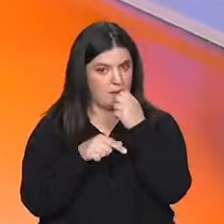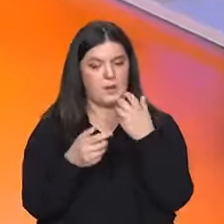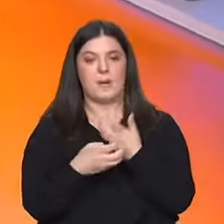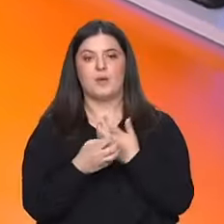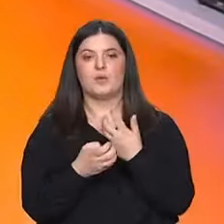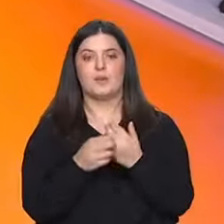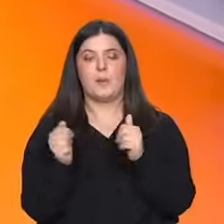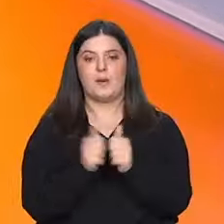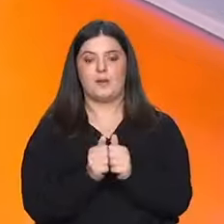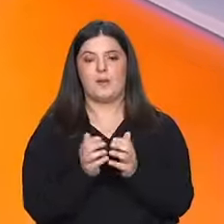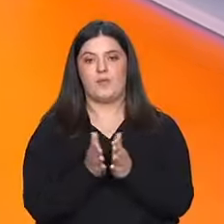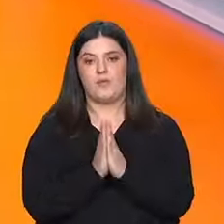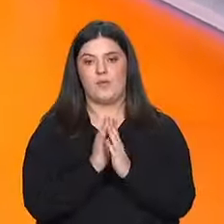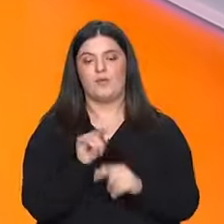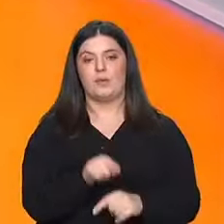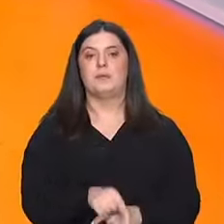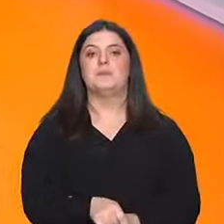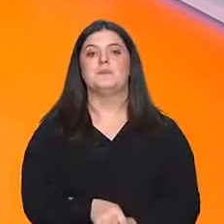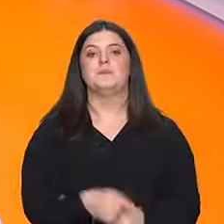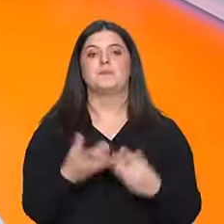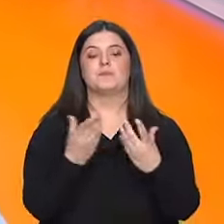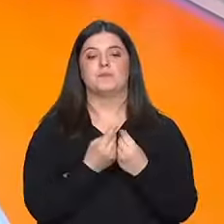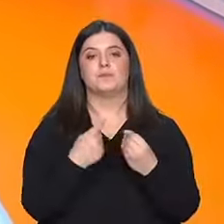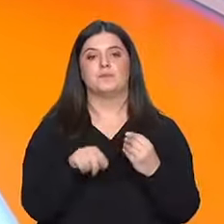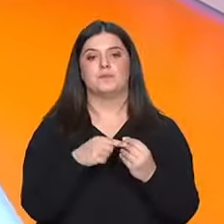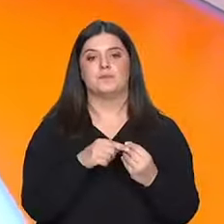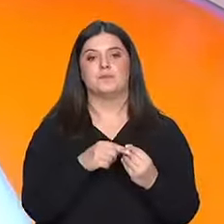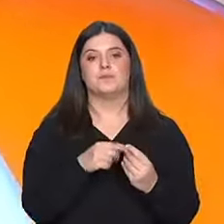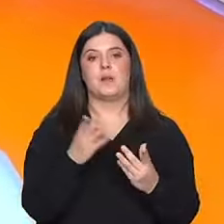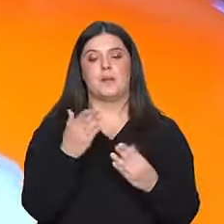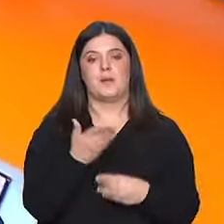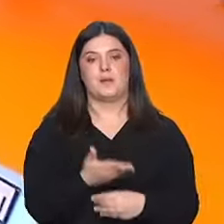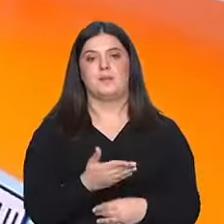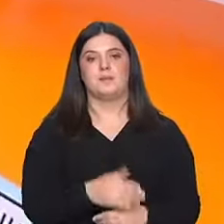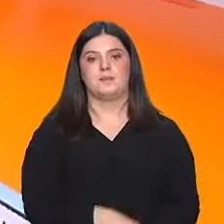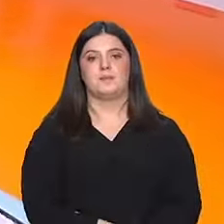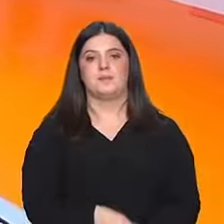Façam-nos companhia, por favor. Podem juntar-se a nós, Luizinho. Já vamos. Uma beijoca. Outra.